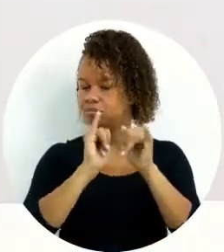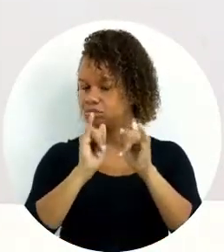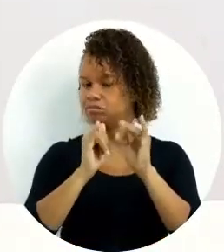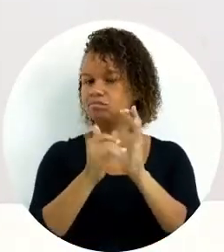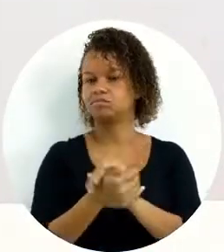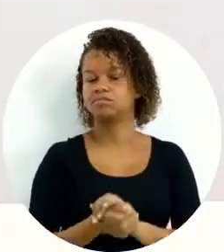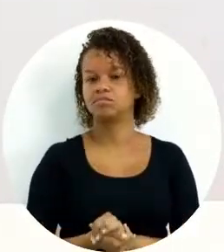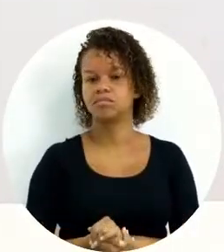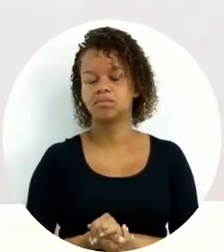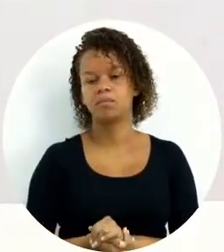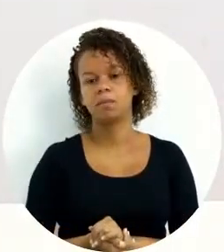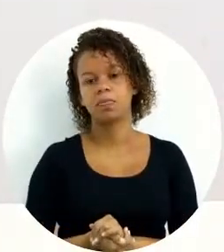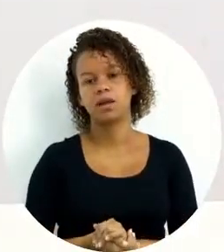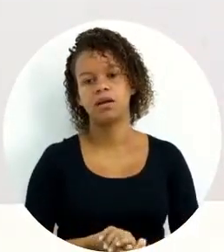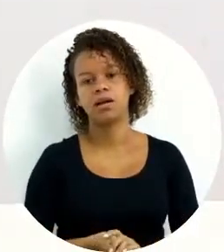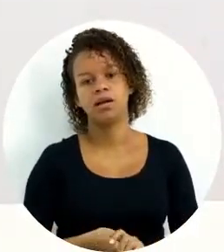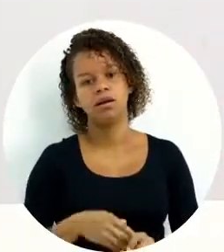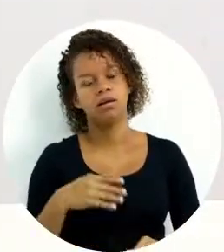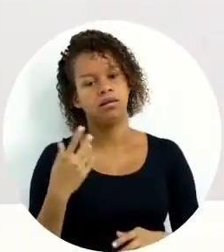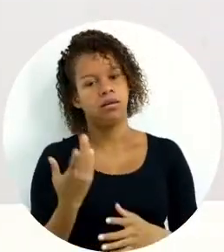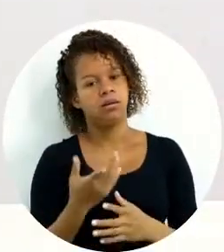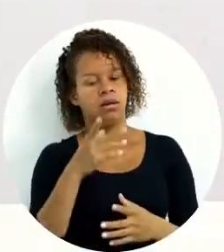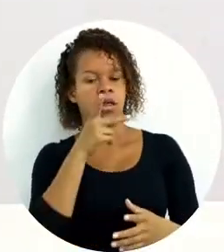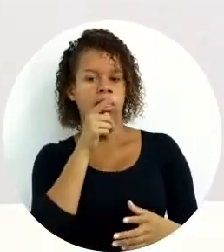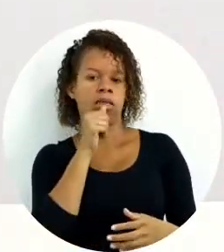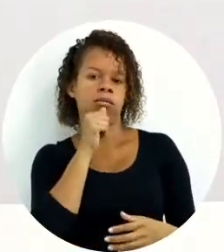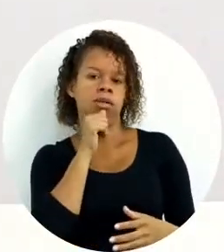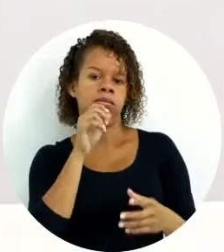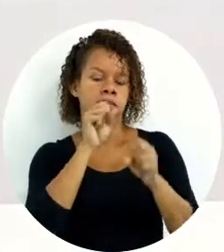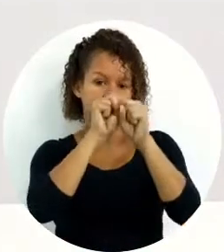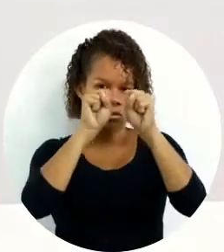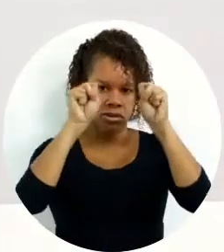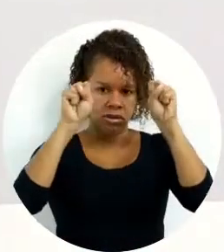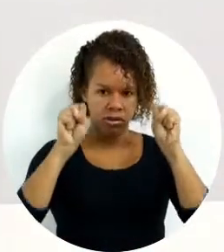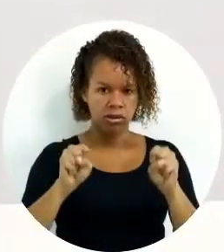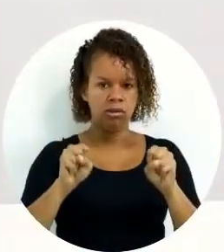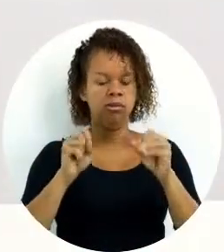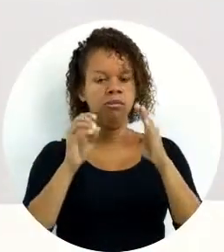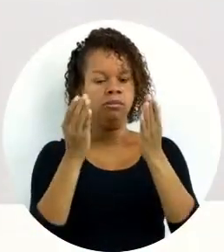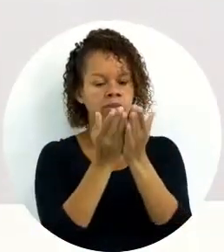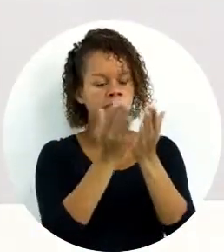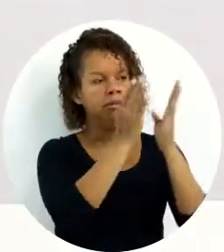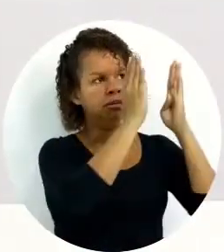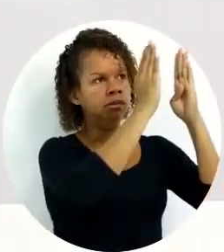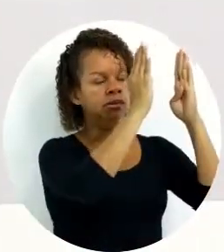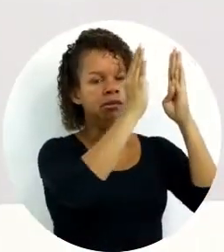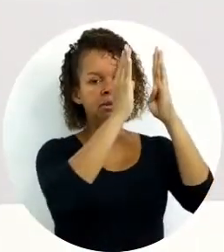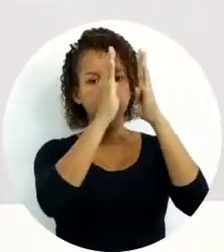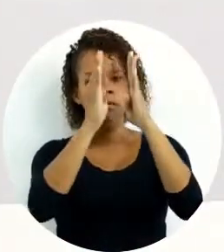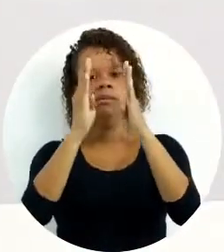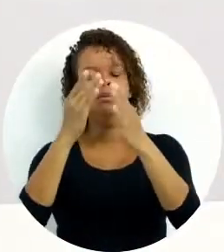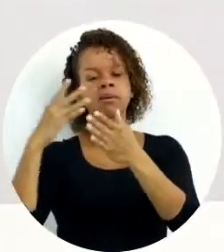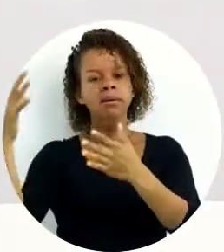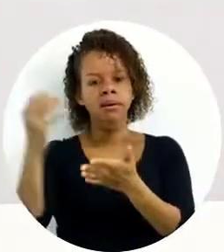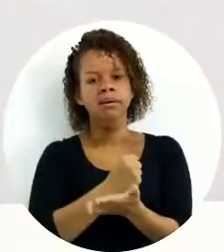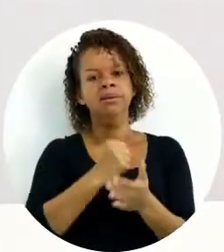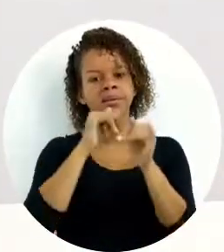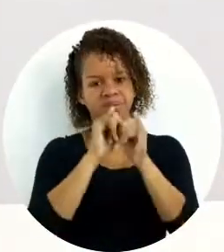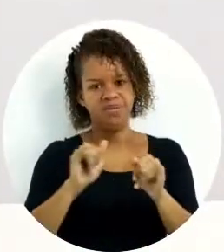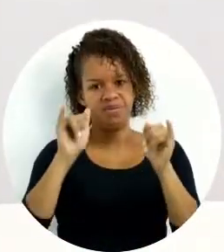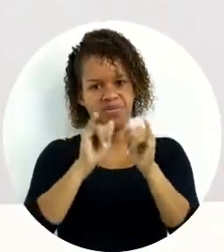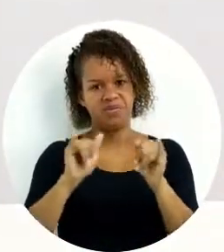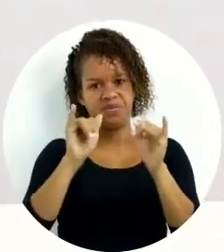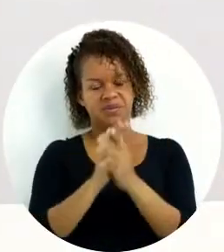e para web ou até mesmo em sistemas de bibliotecas, o aspecto da recuperação da informação